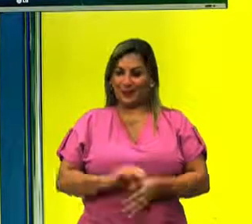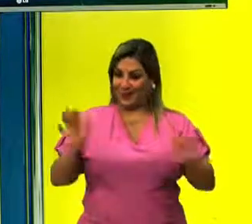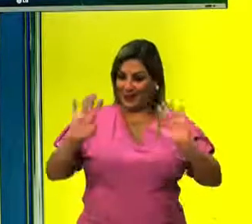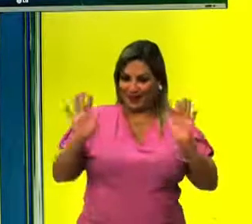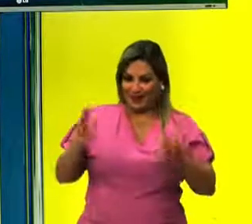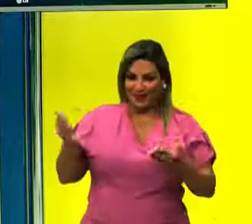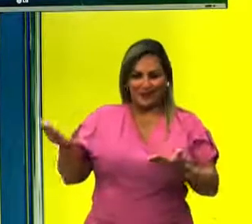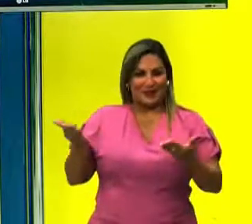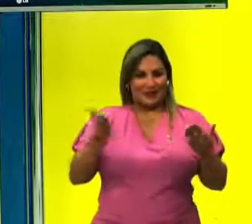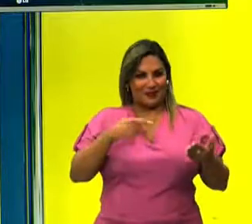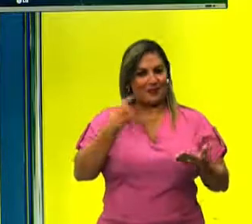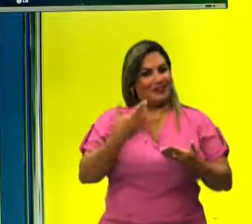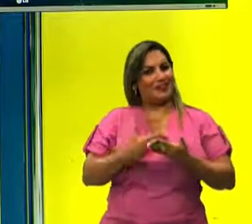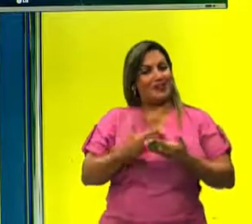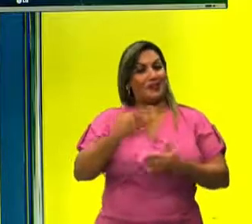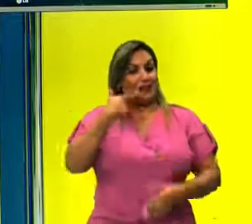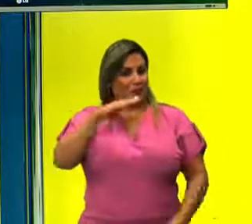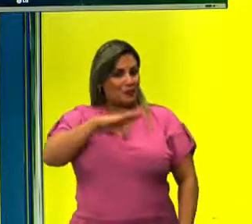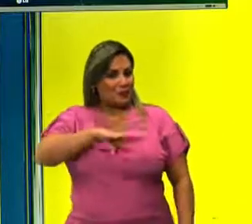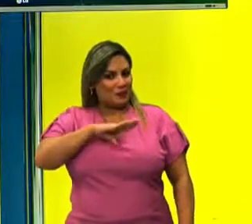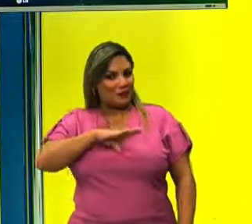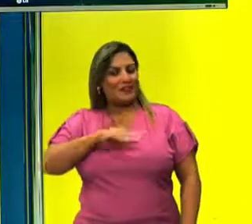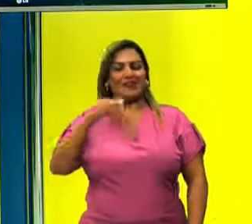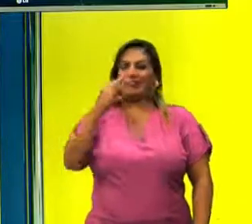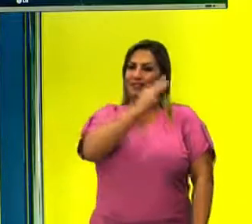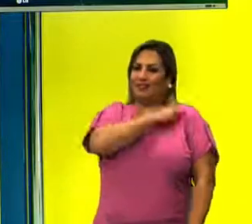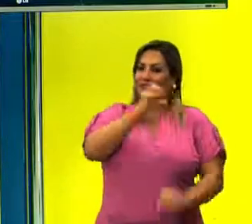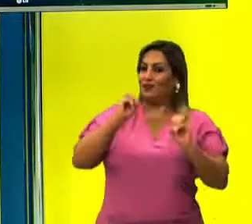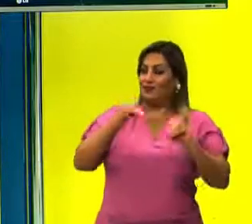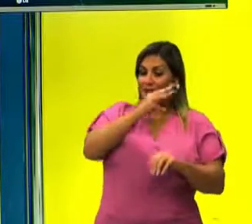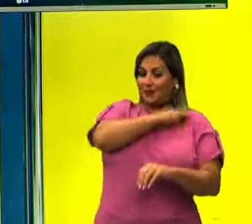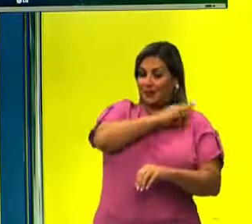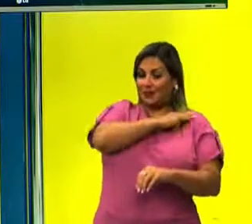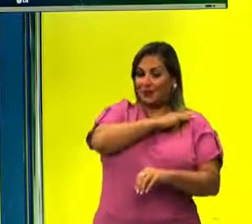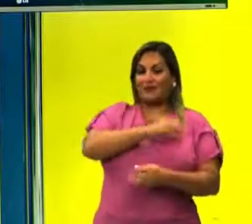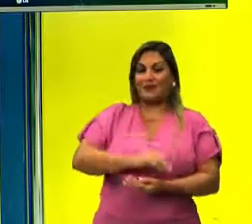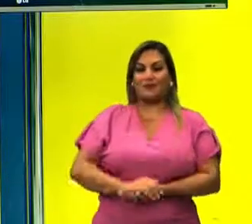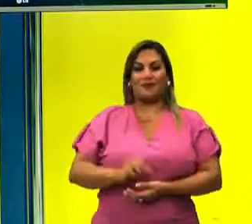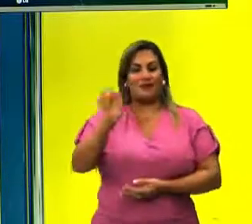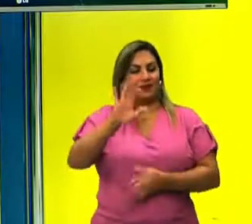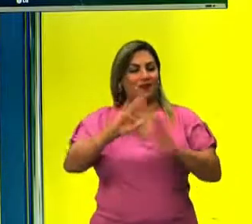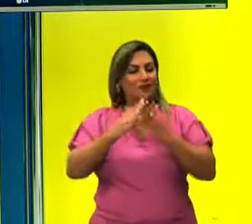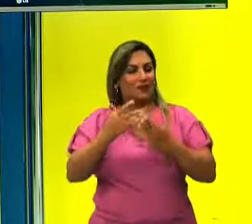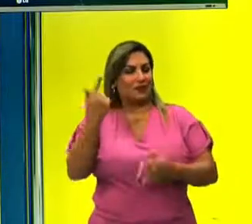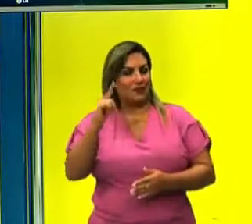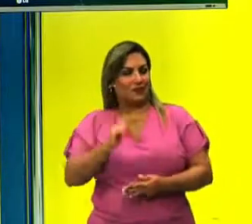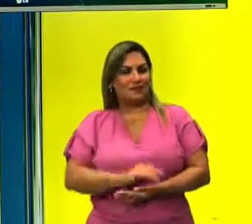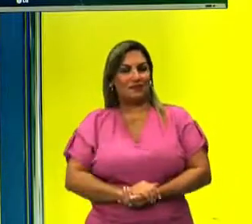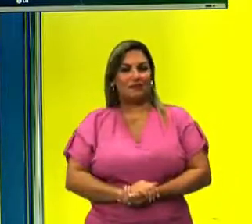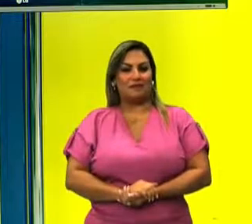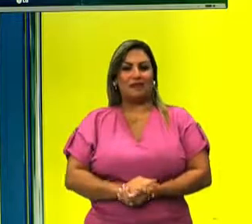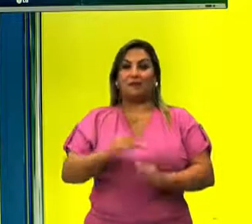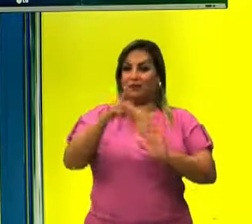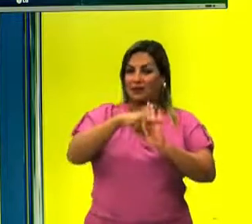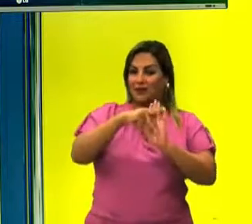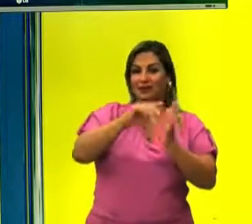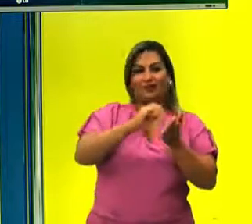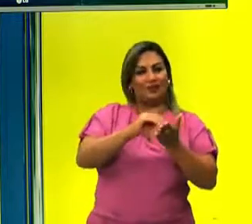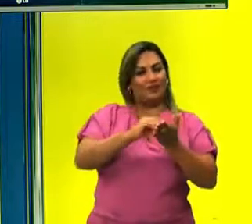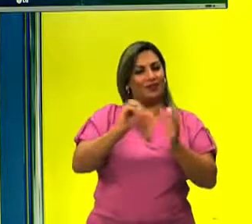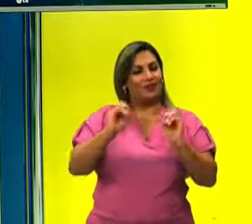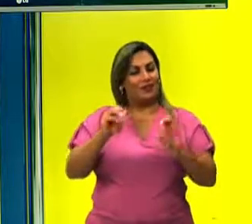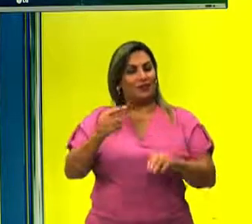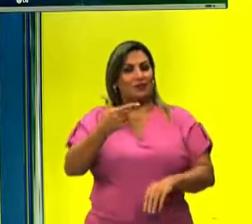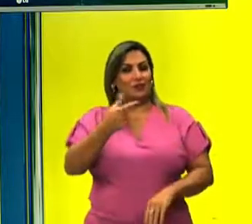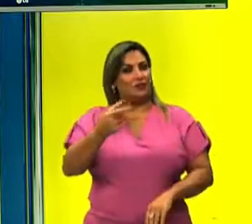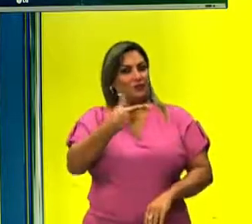Olá, sejam bem-vindos à nossa aula de língua portuguesa para a terceira série do Ensino Médio da Rede Estadual de Goiás. Esse é o Projeto Se Educa